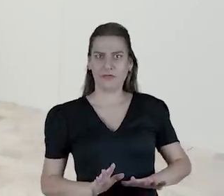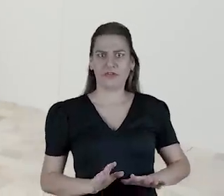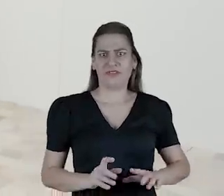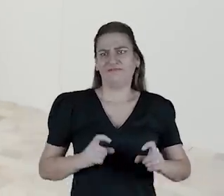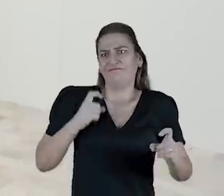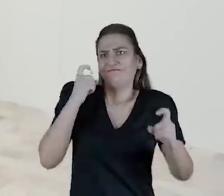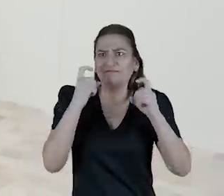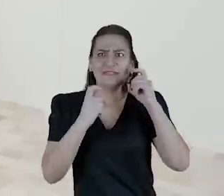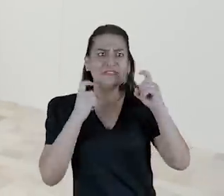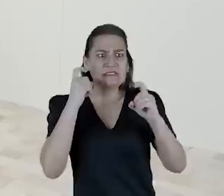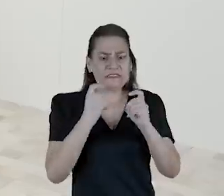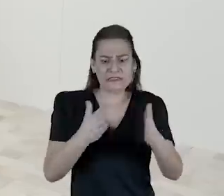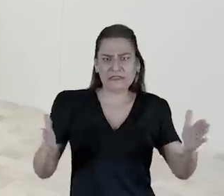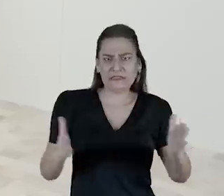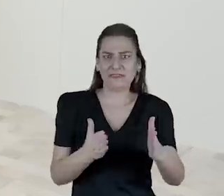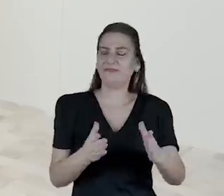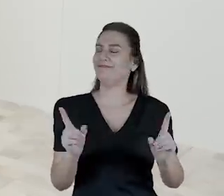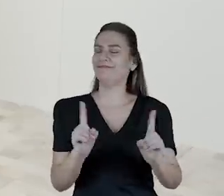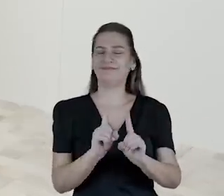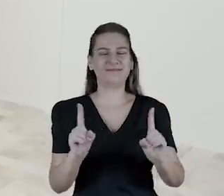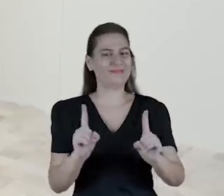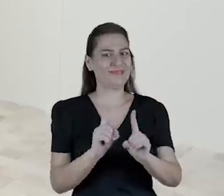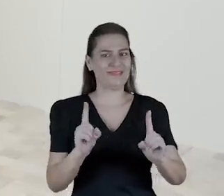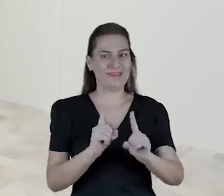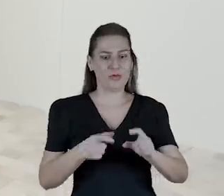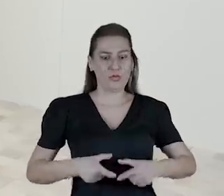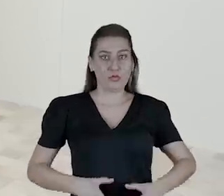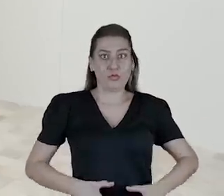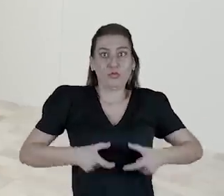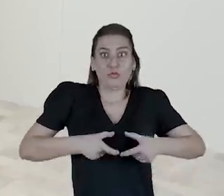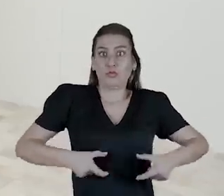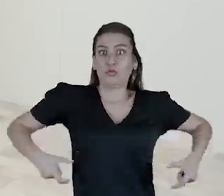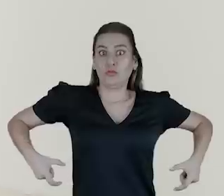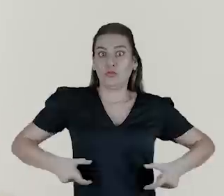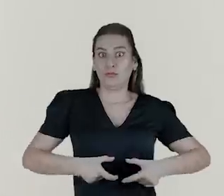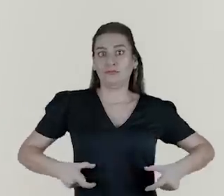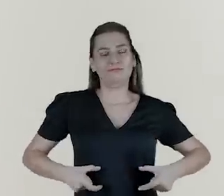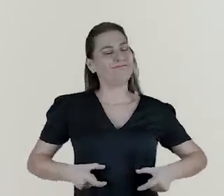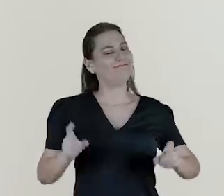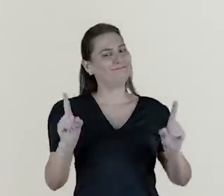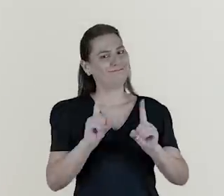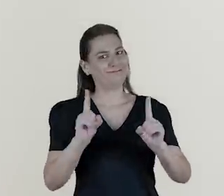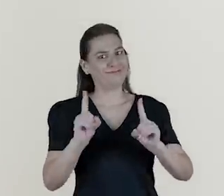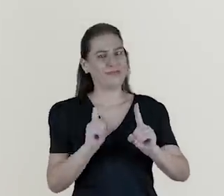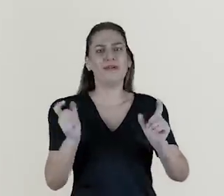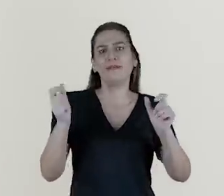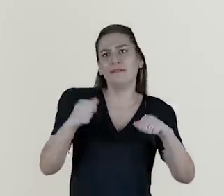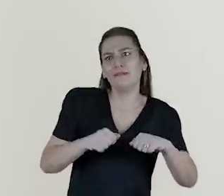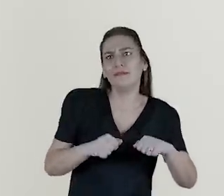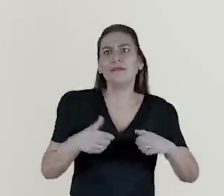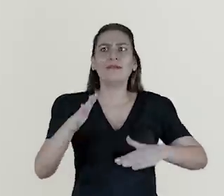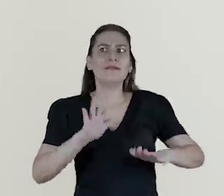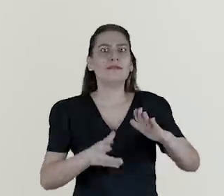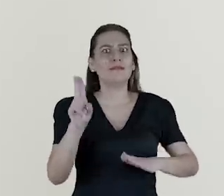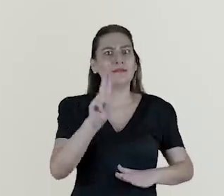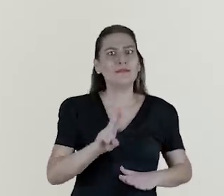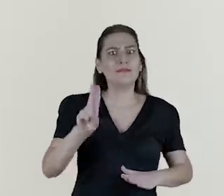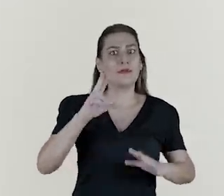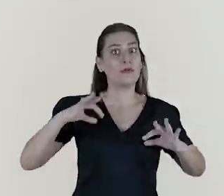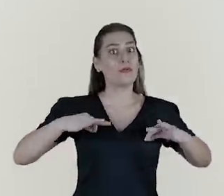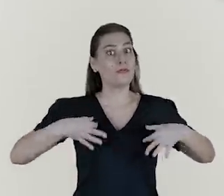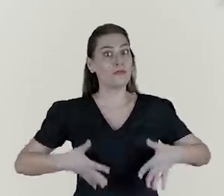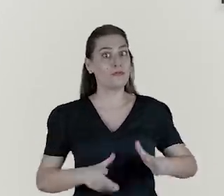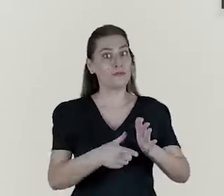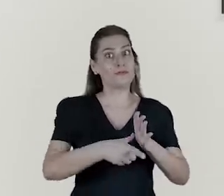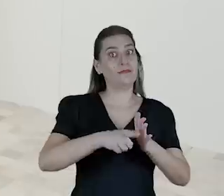não precisar se preocupar com o tamanho e a altura do cós pressionando a barriga. Muitas vezes até é possível usar o mesmo vestido de